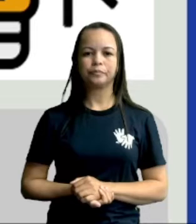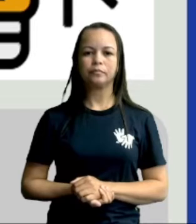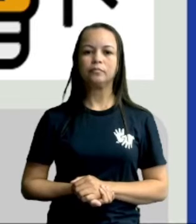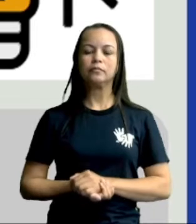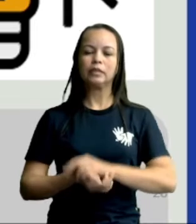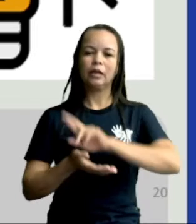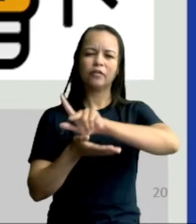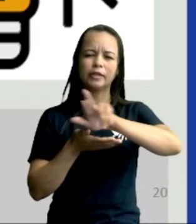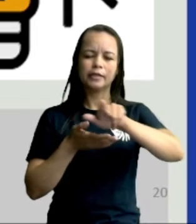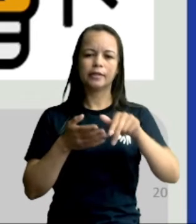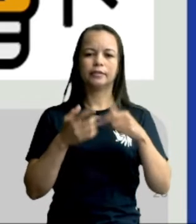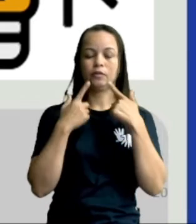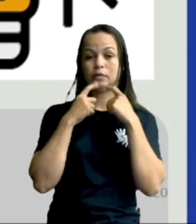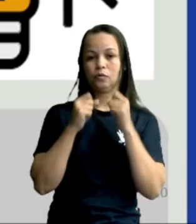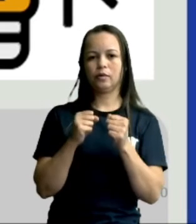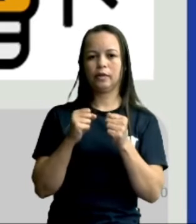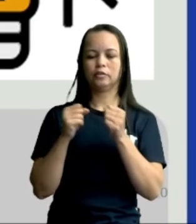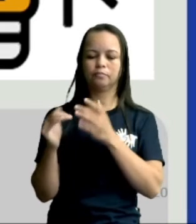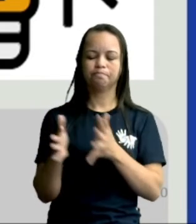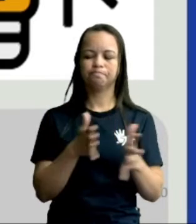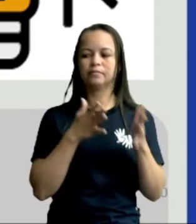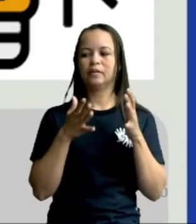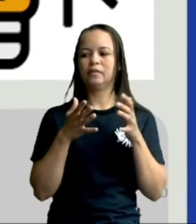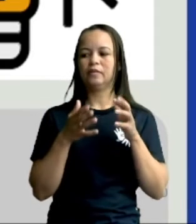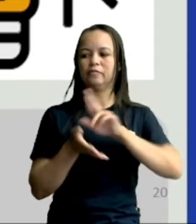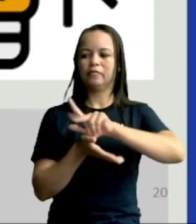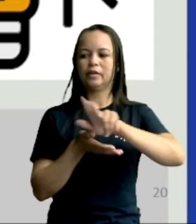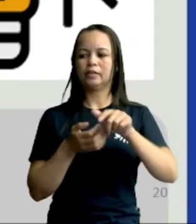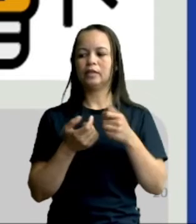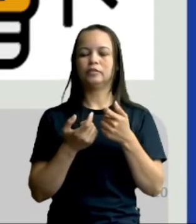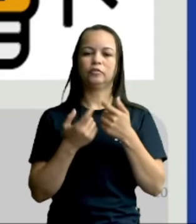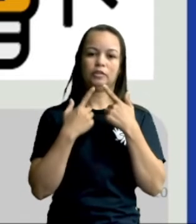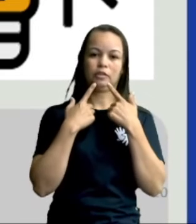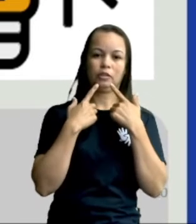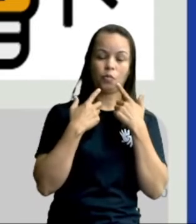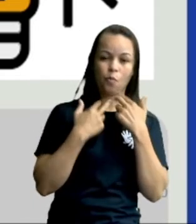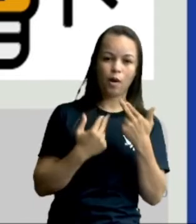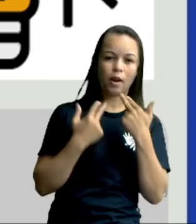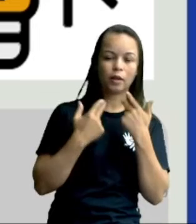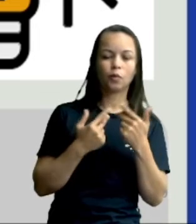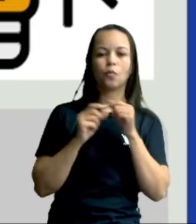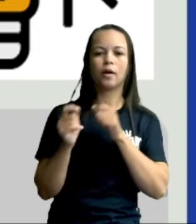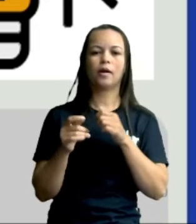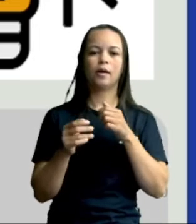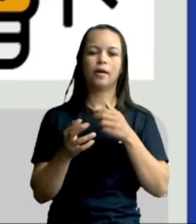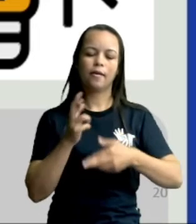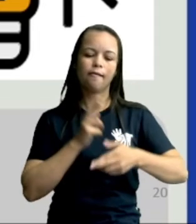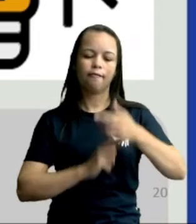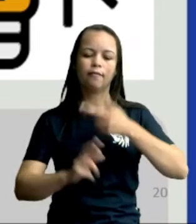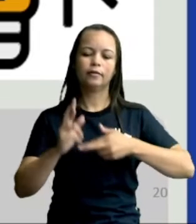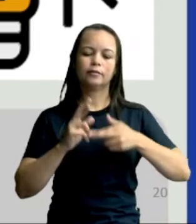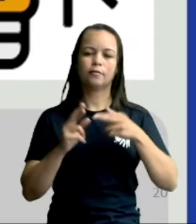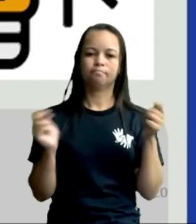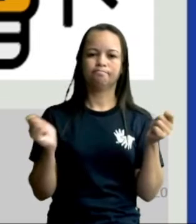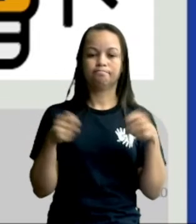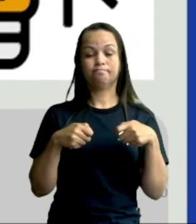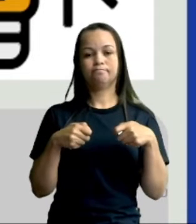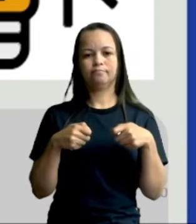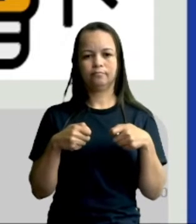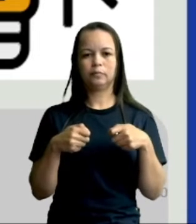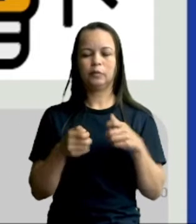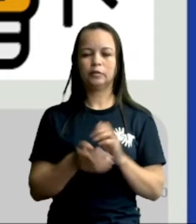variação linguística, ela ocorre devido às variedades de sistema de uma língua em relação às